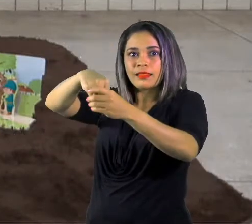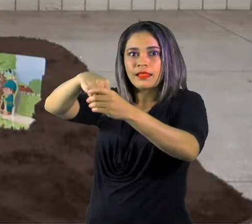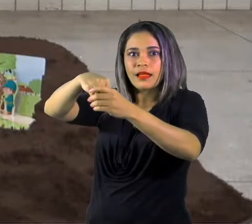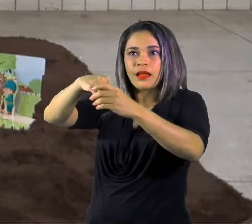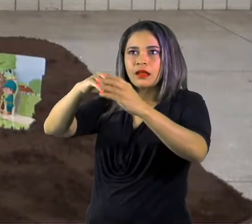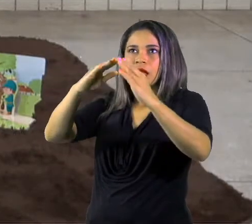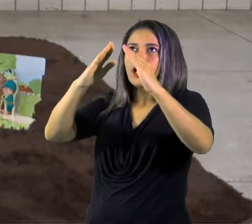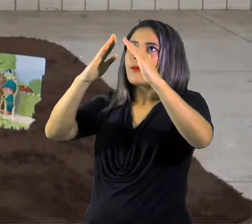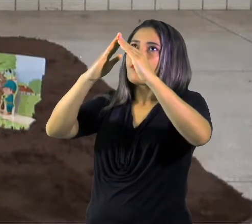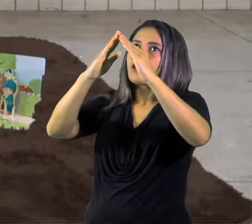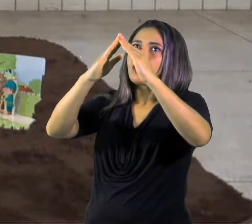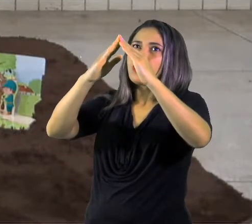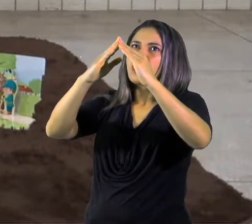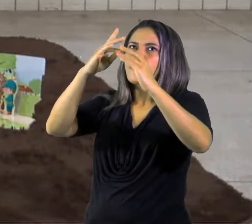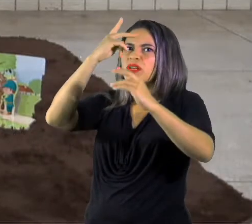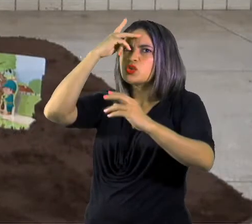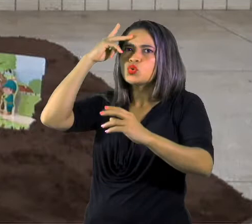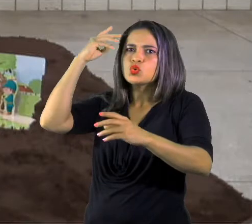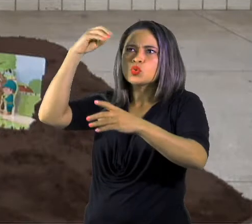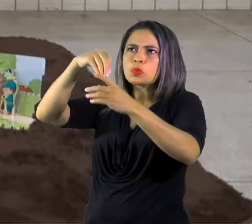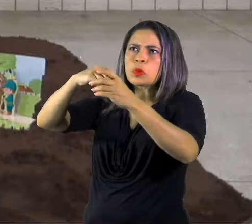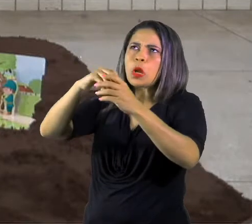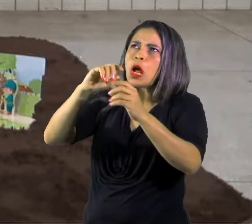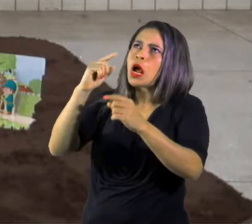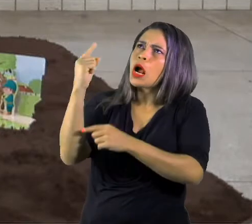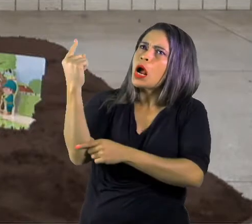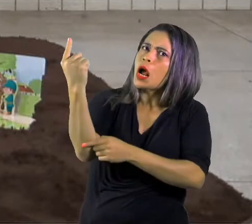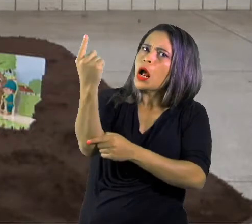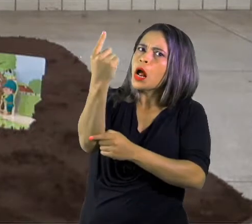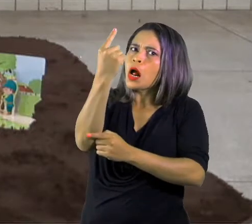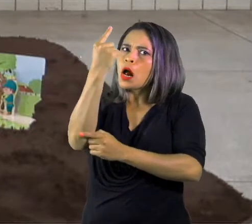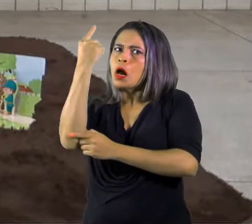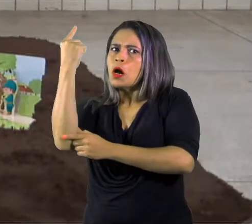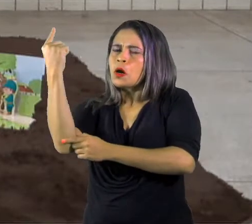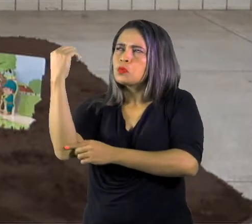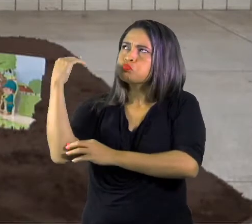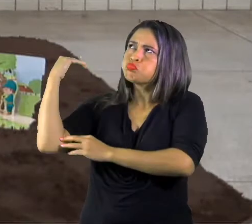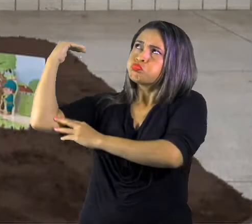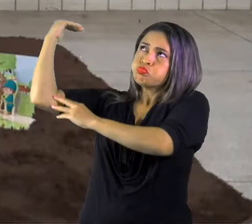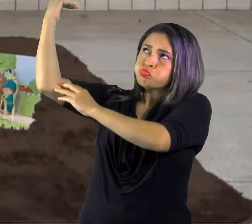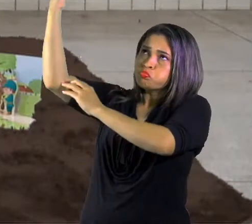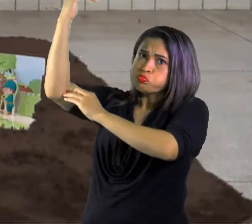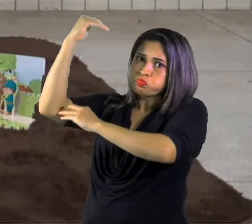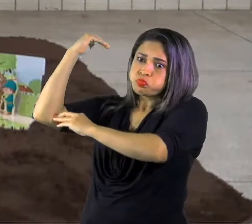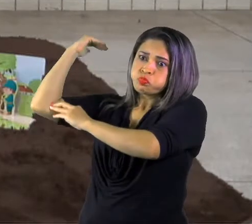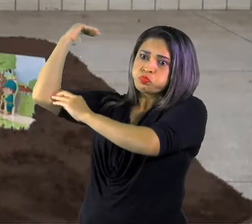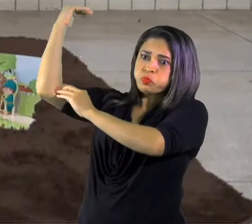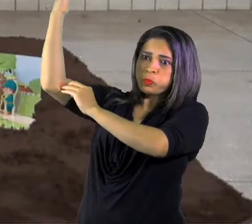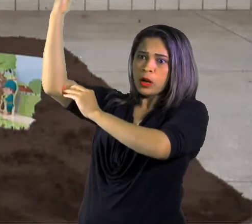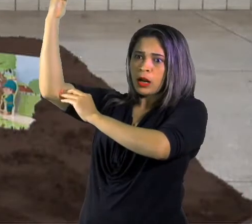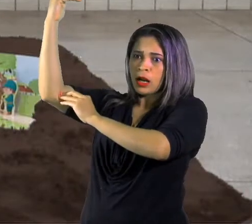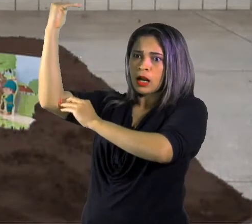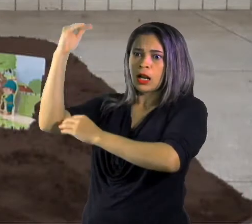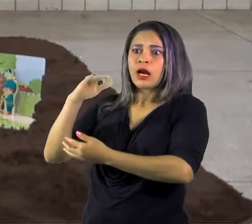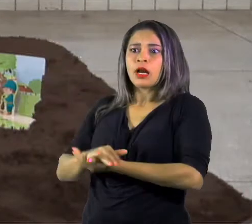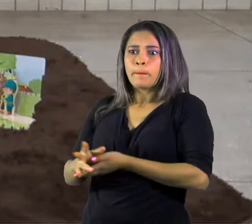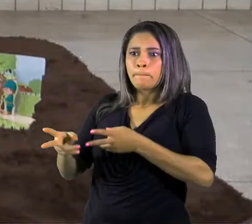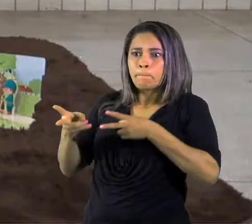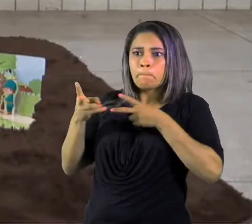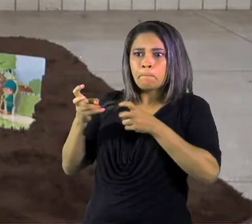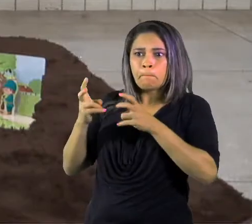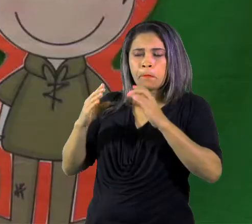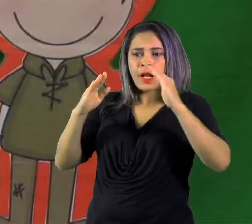alguém muito grande. Alguém bem maior do que ele. Percebeu que naquele